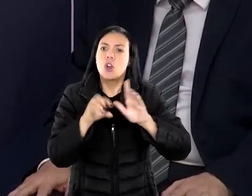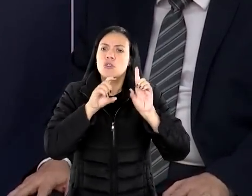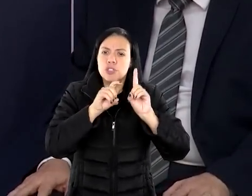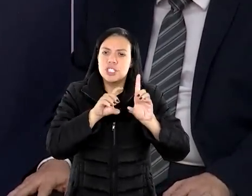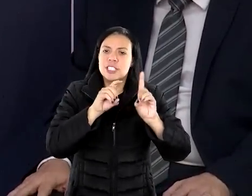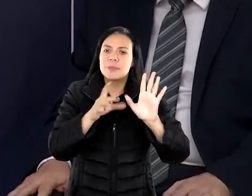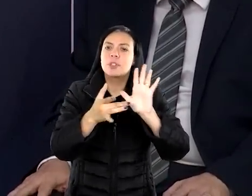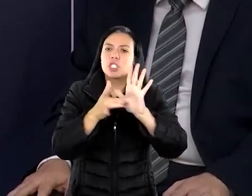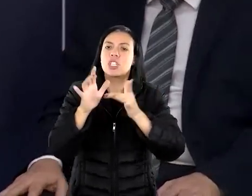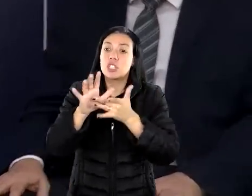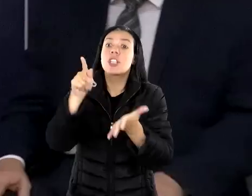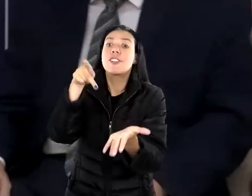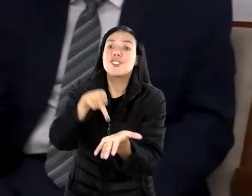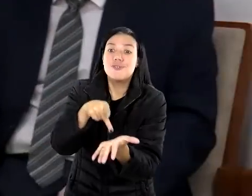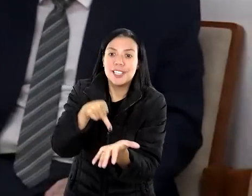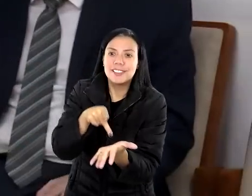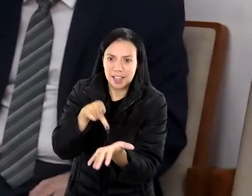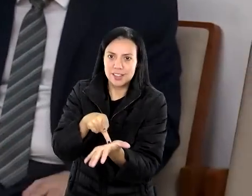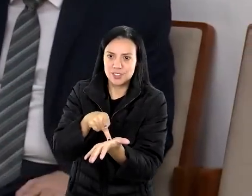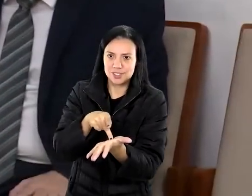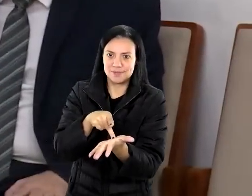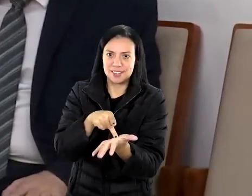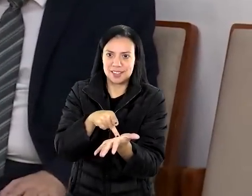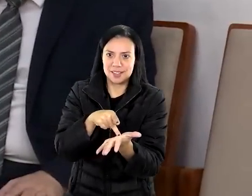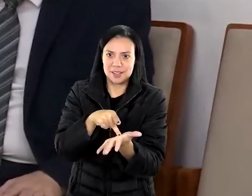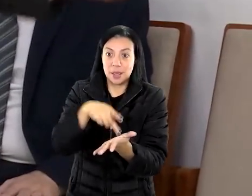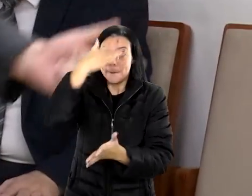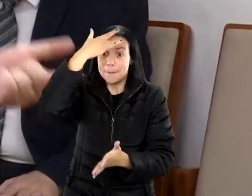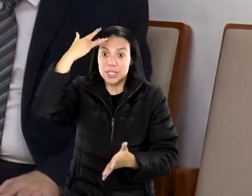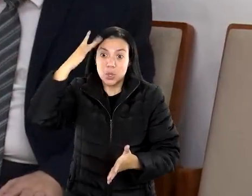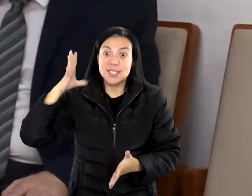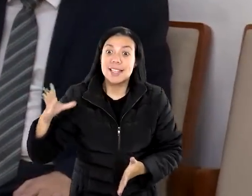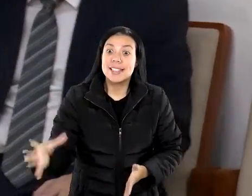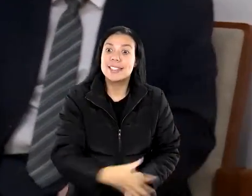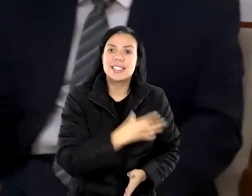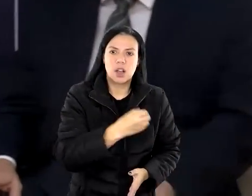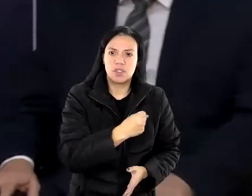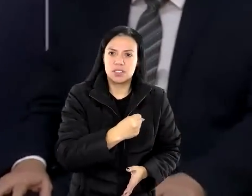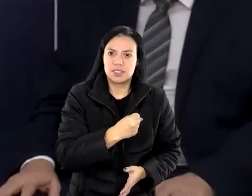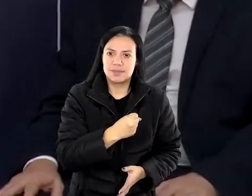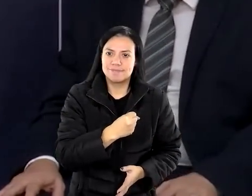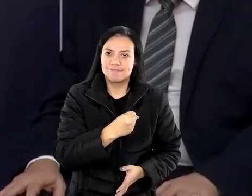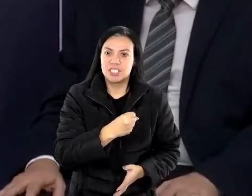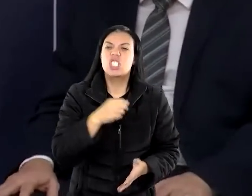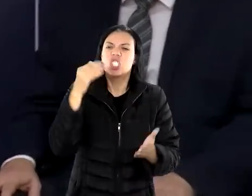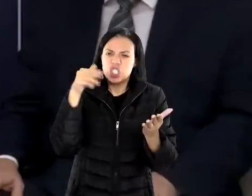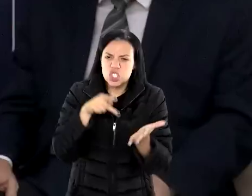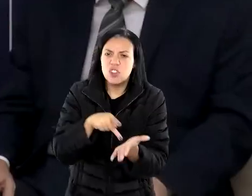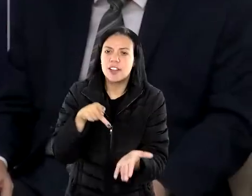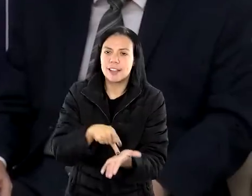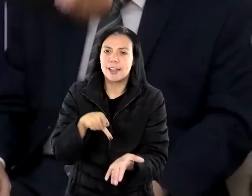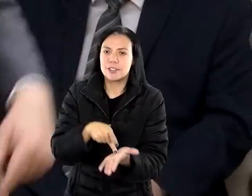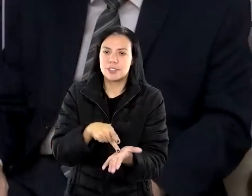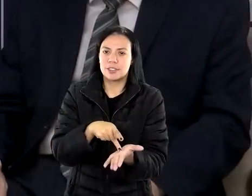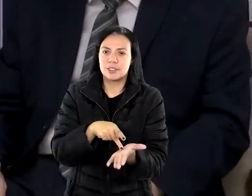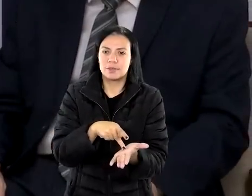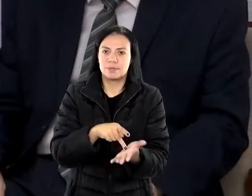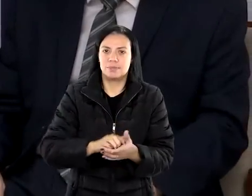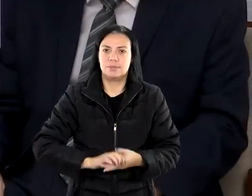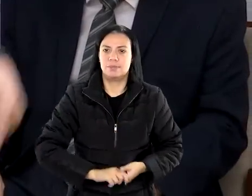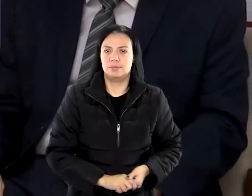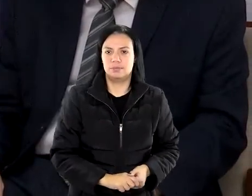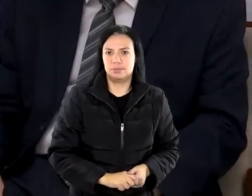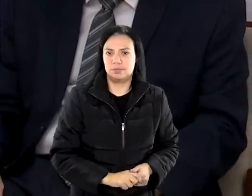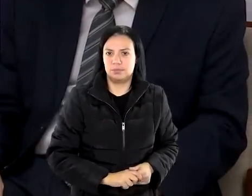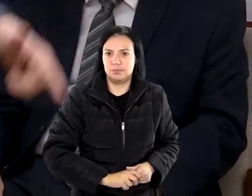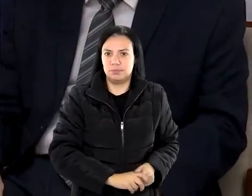precisa acrescentar à igreja aqueles que iam sendo o quê? Salvos. Encher de incrédulo aqui é ficar pastoreando bode.